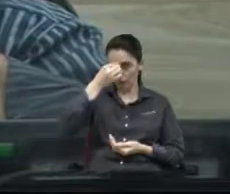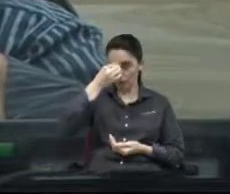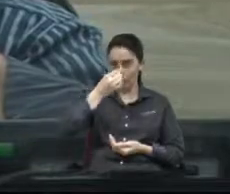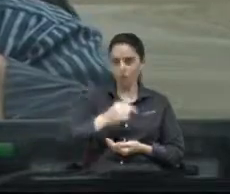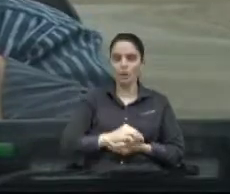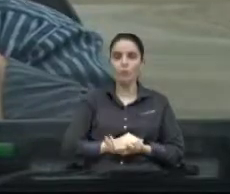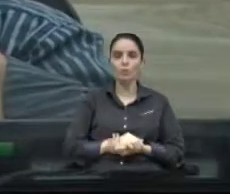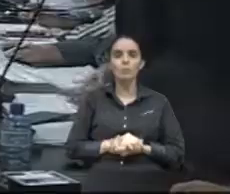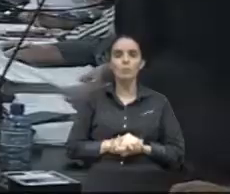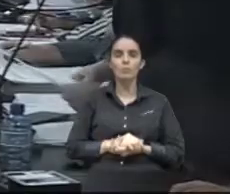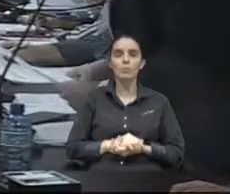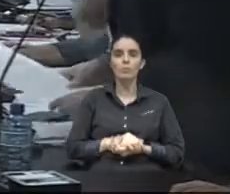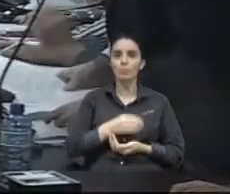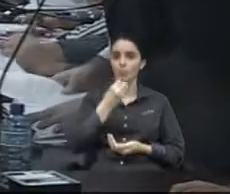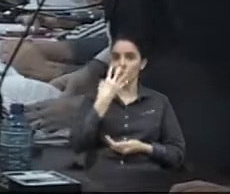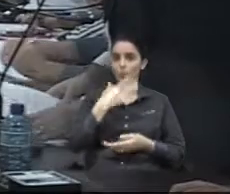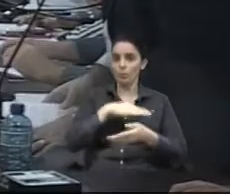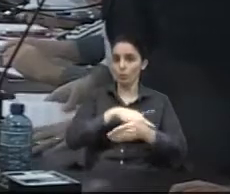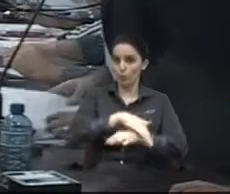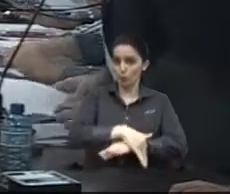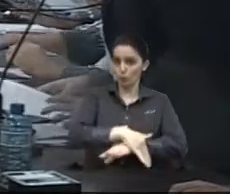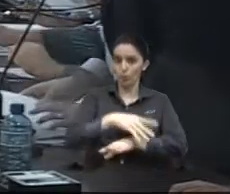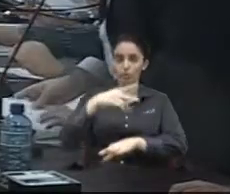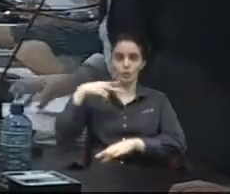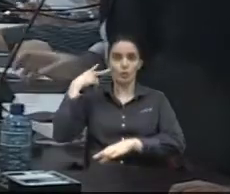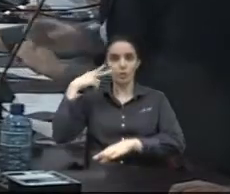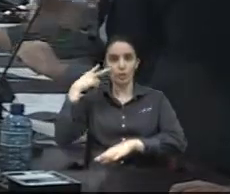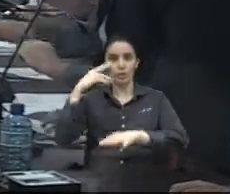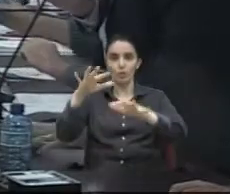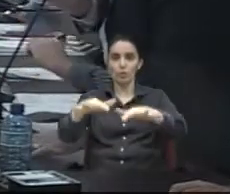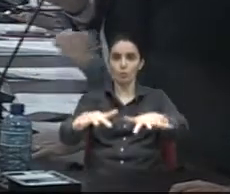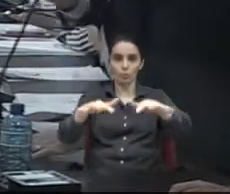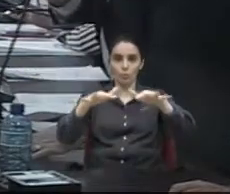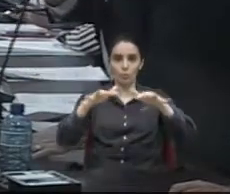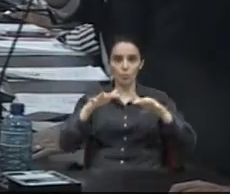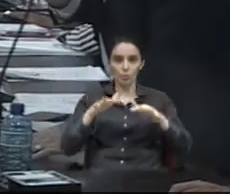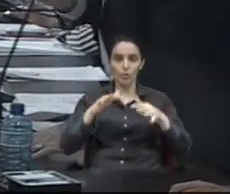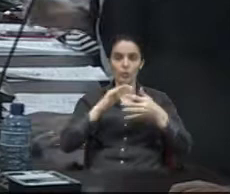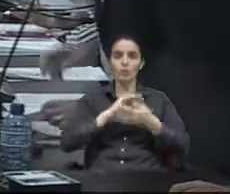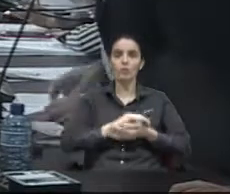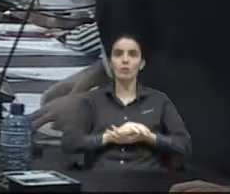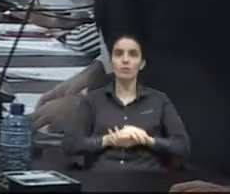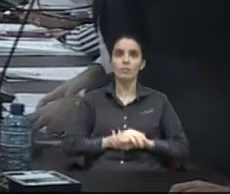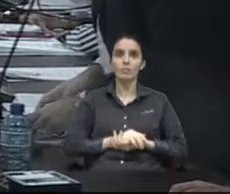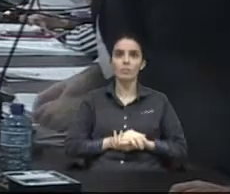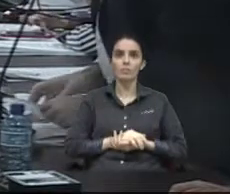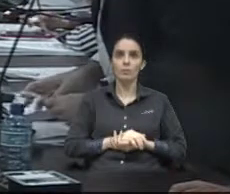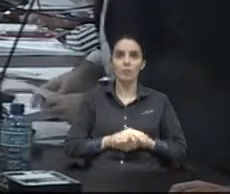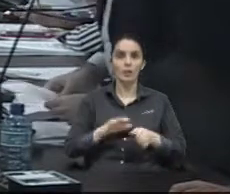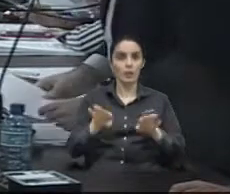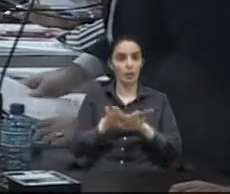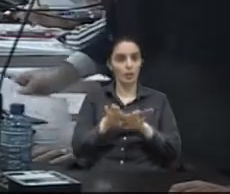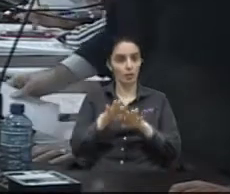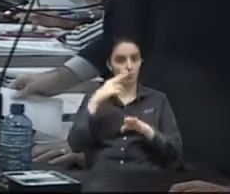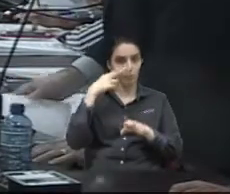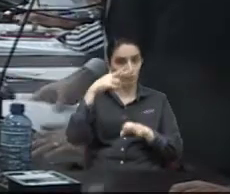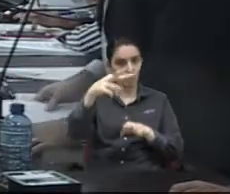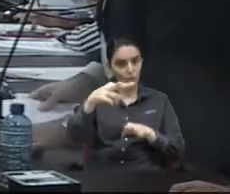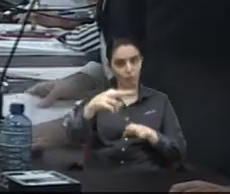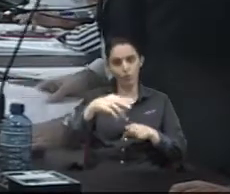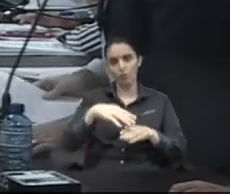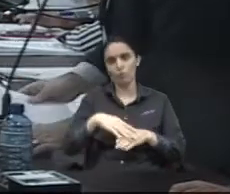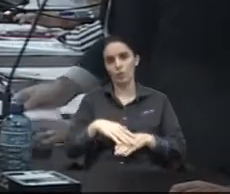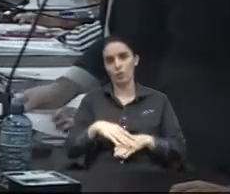de Camargo. Boa noite, senhor presidente, nobres pares, público presente e que nos assistem por redes